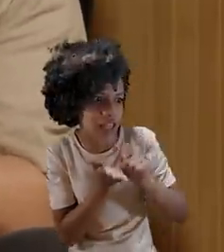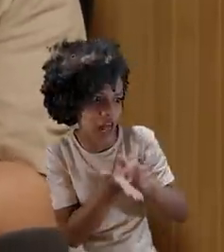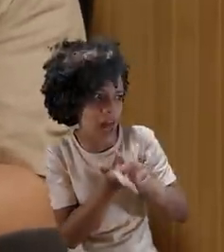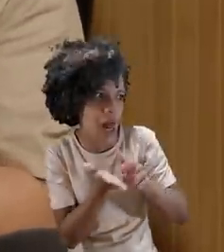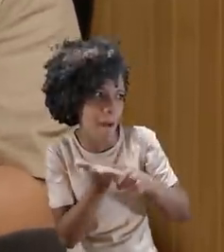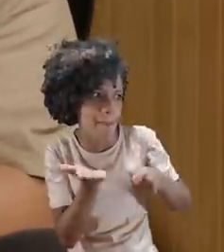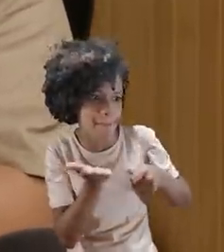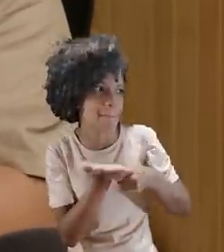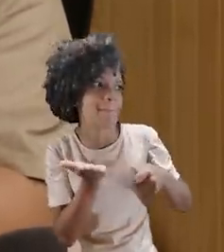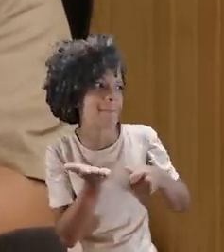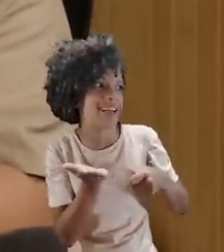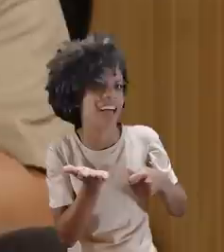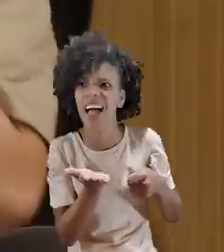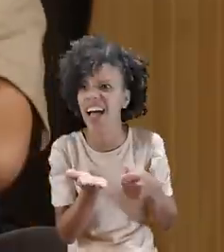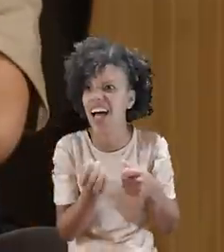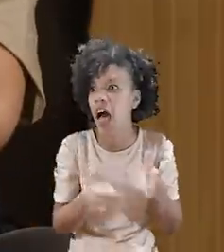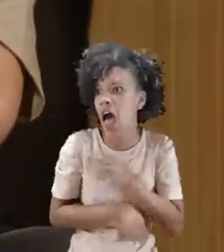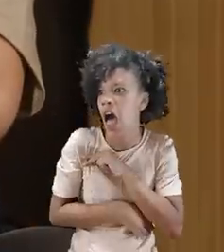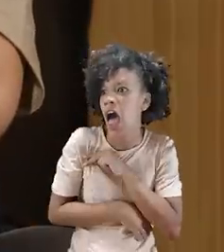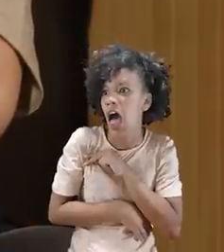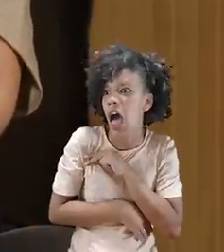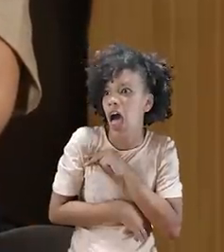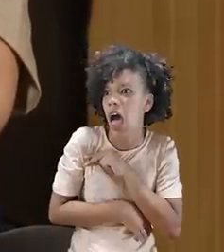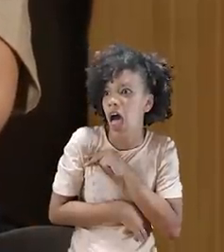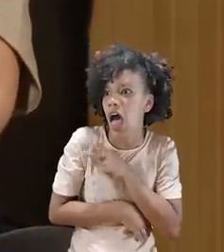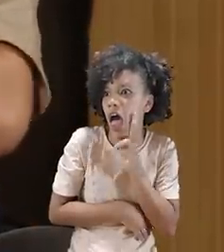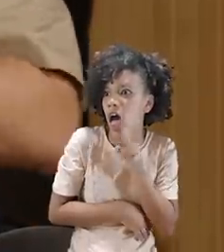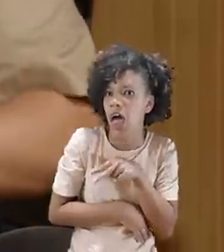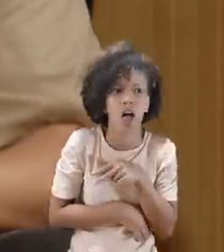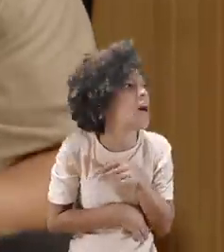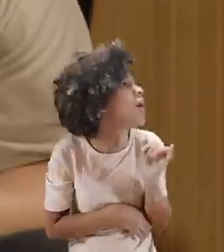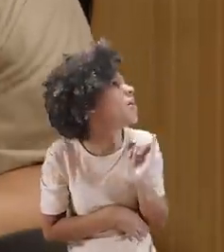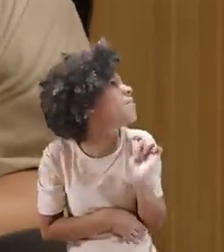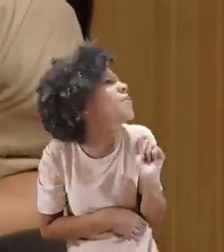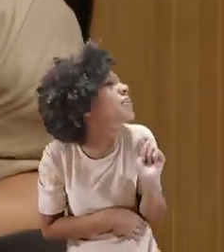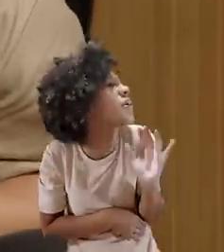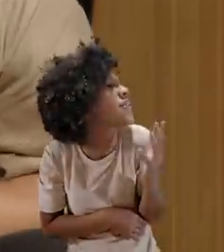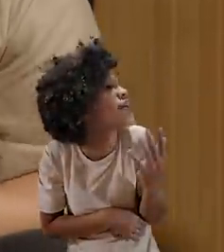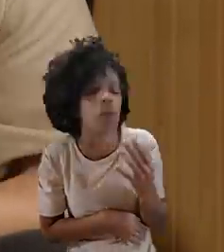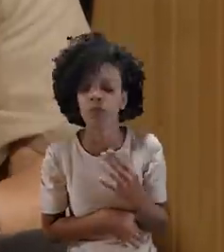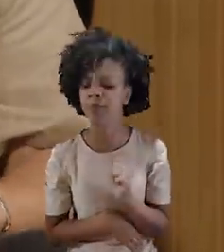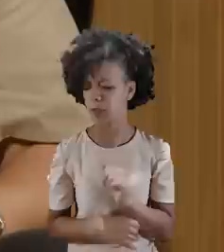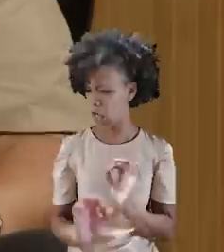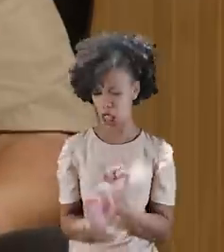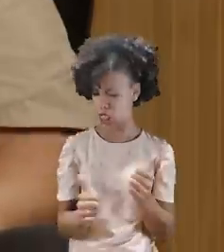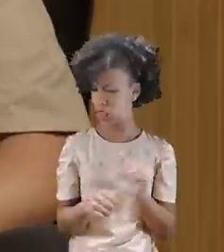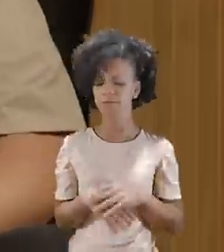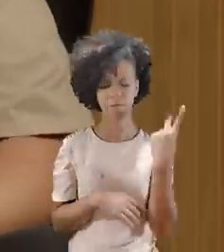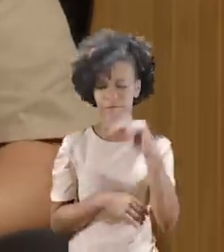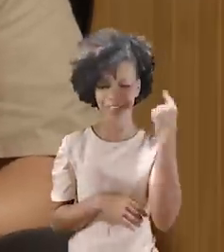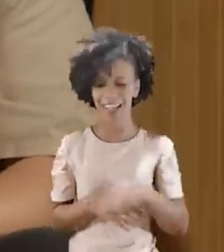tá ligado a zero ai meu irmão que foi nada não